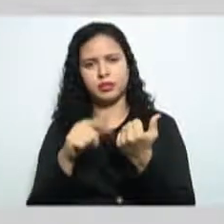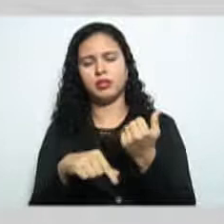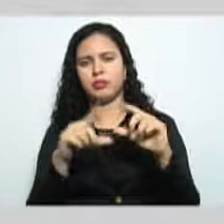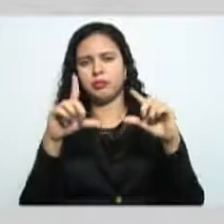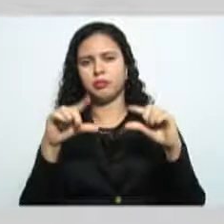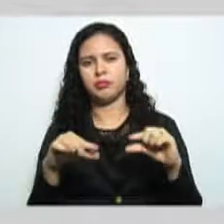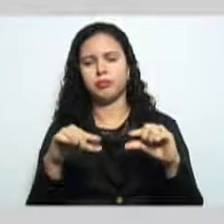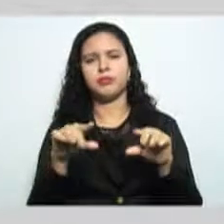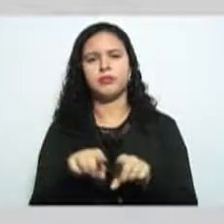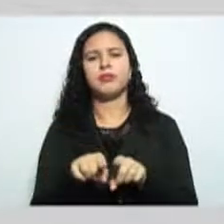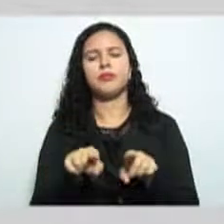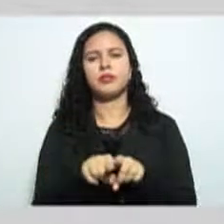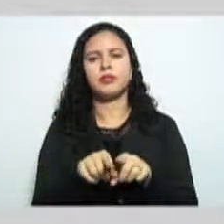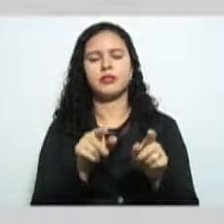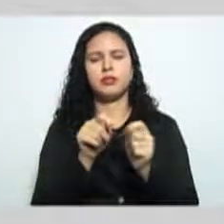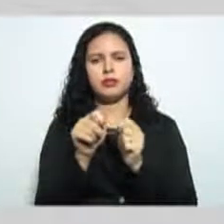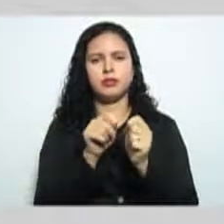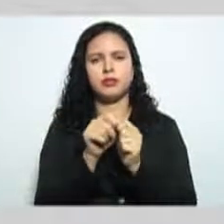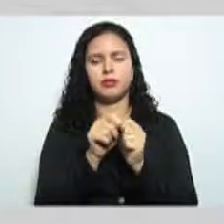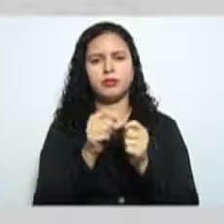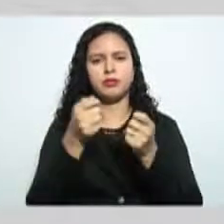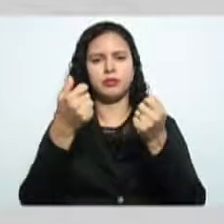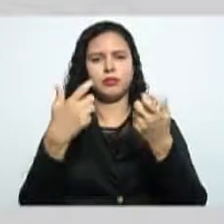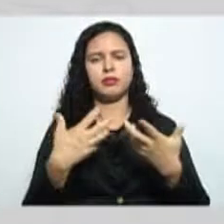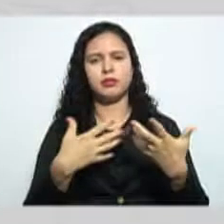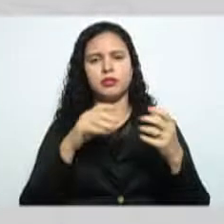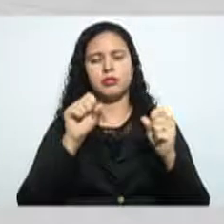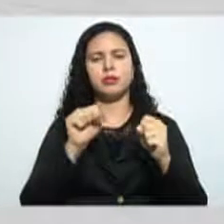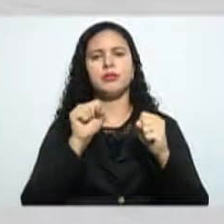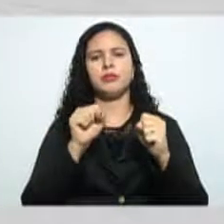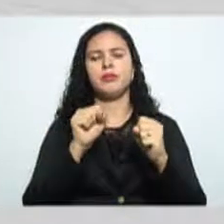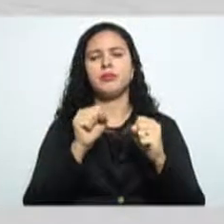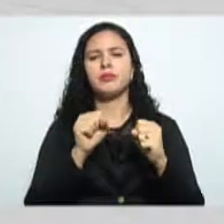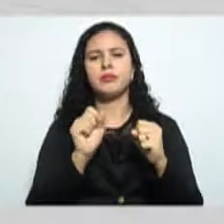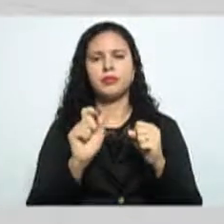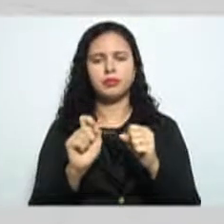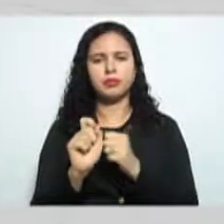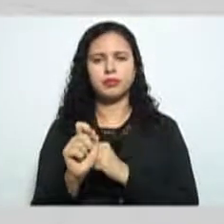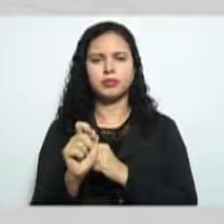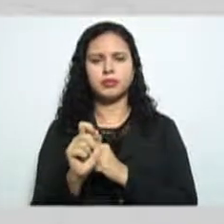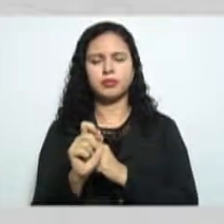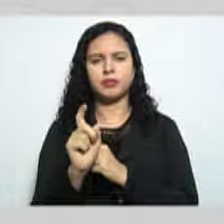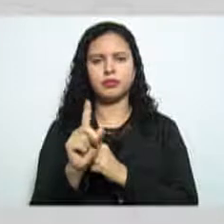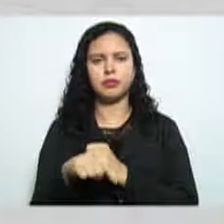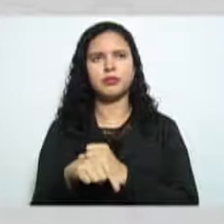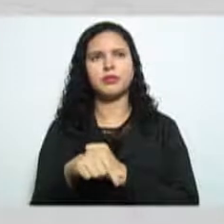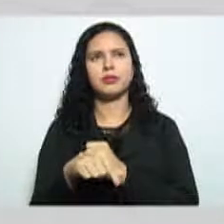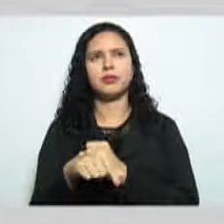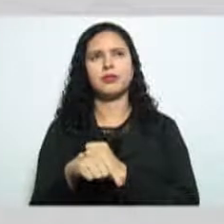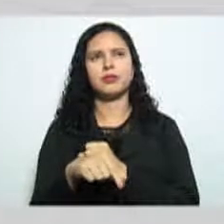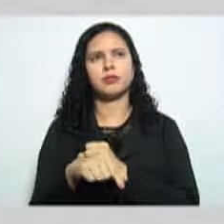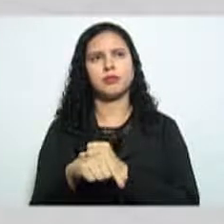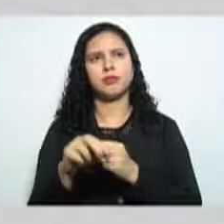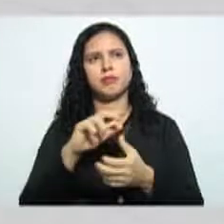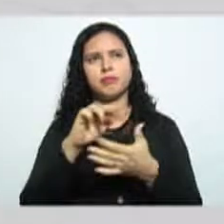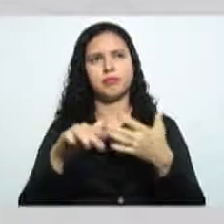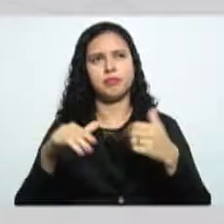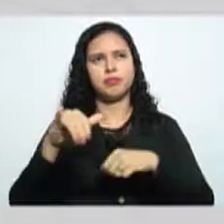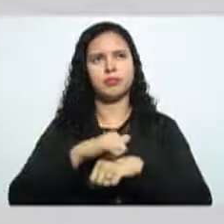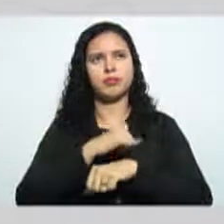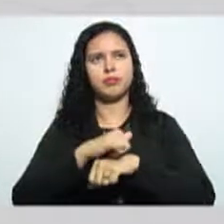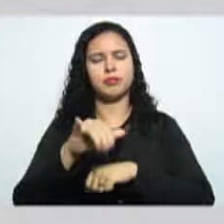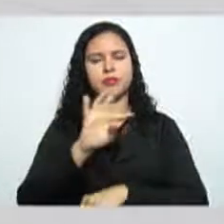e, economicamente falando, podem ser chamados de... são elementos estratégicos, são